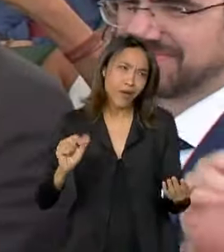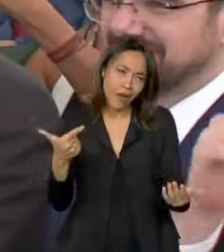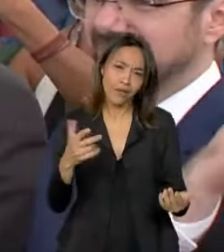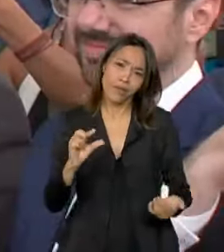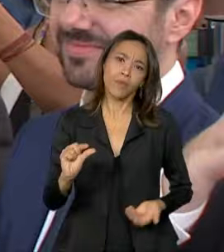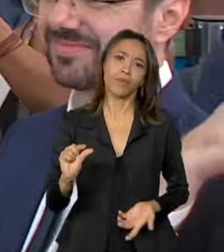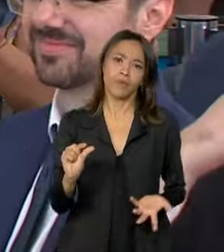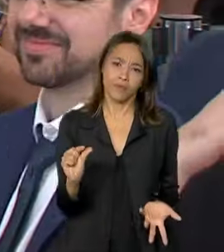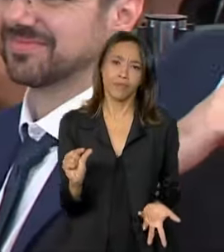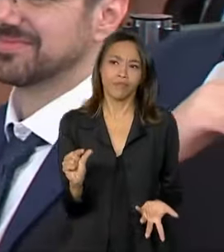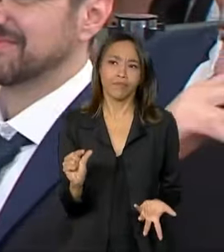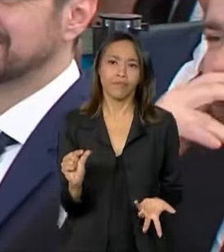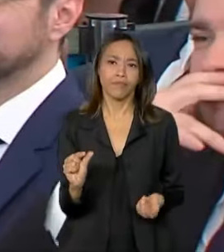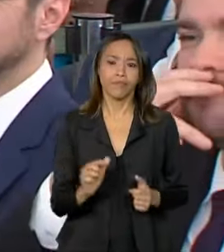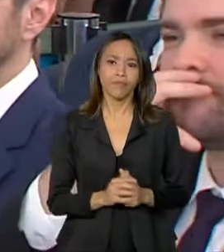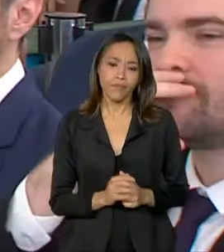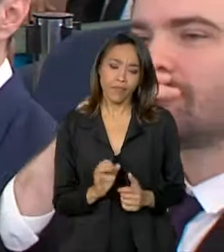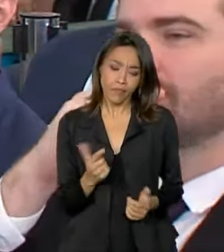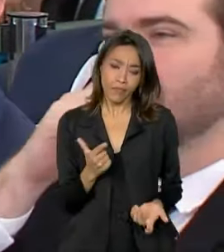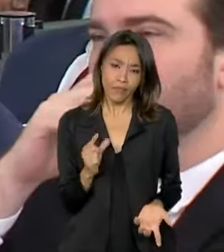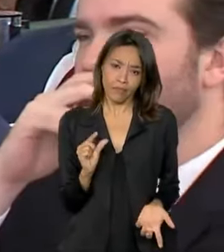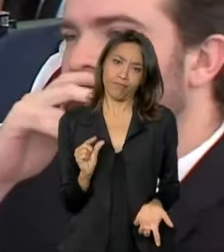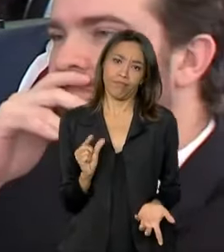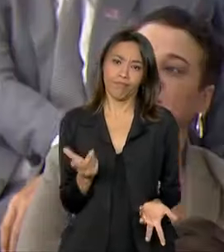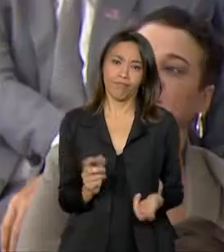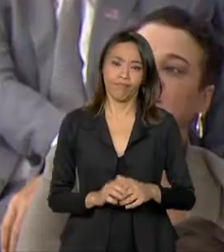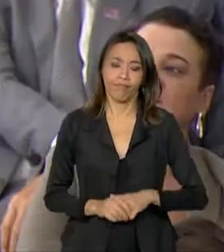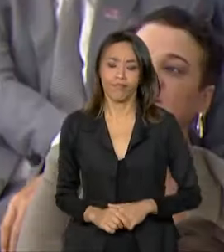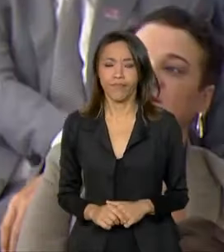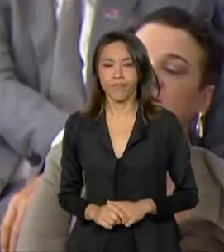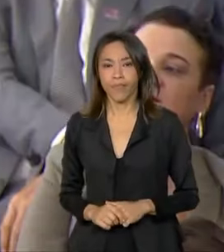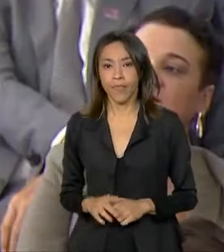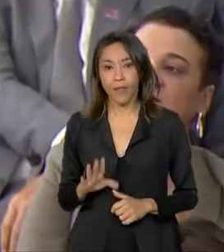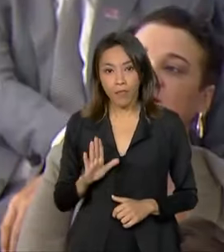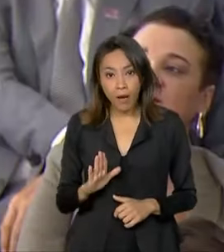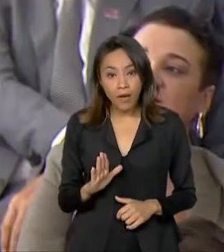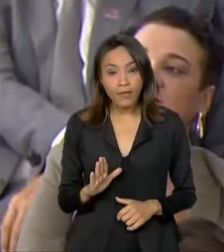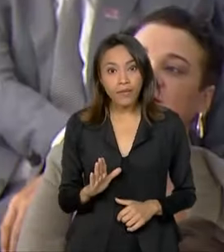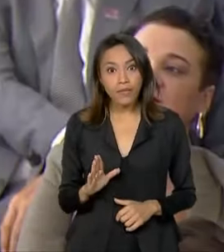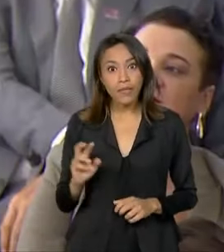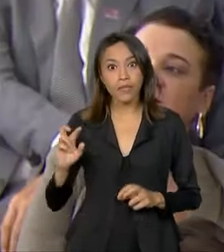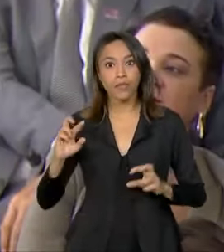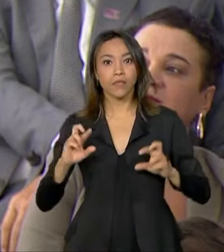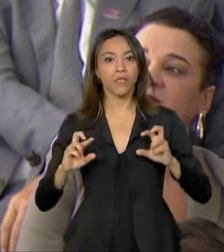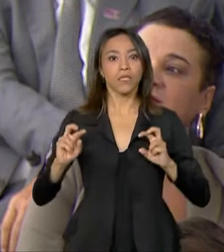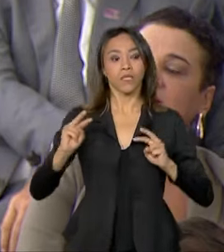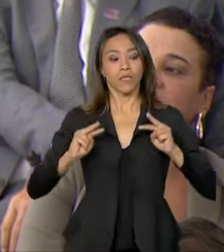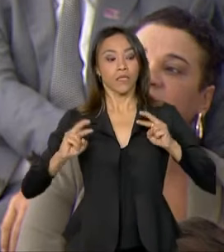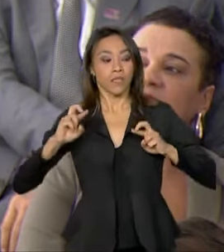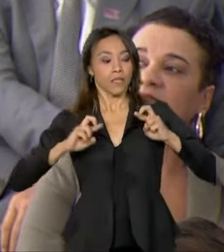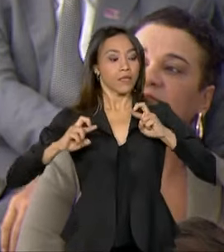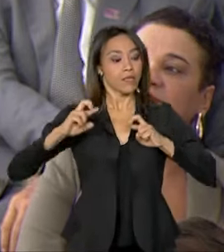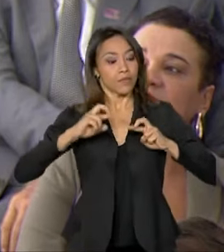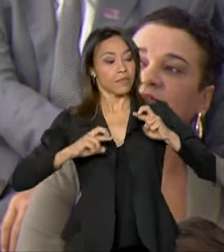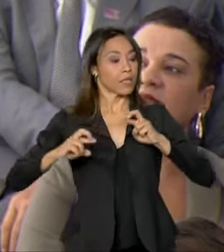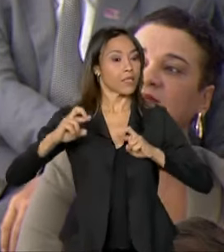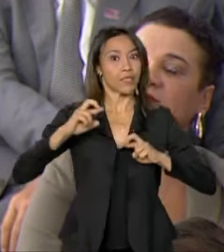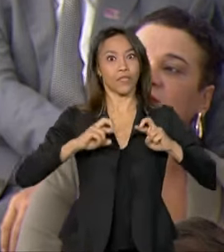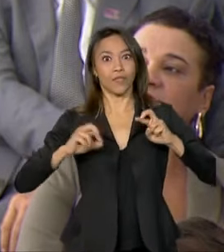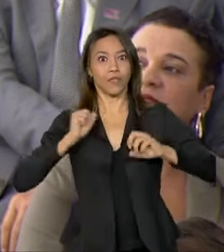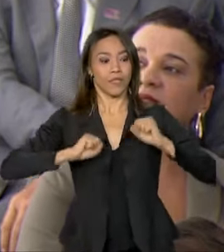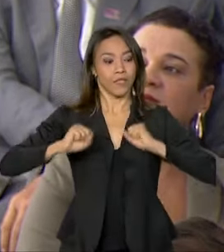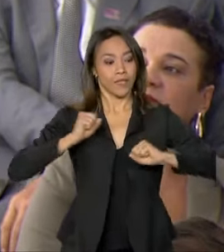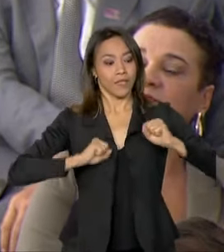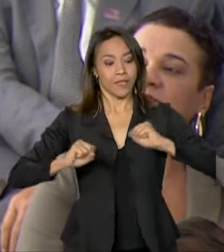pouco. É lógico que é pouco. Mas diante da expectativa que o mercado tinha, foi um